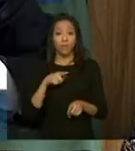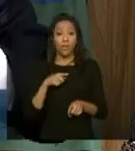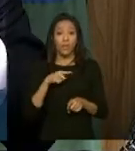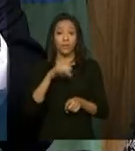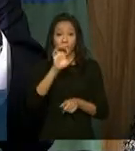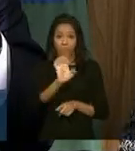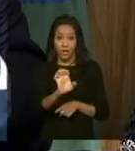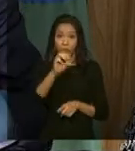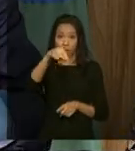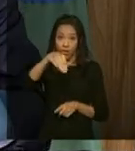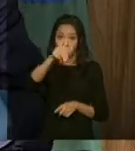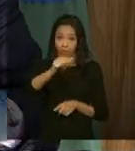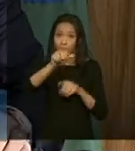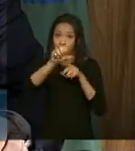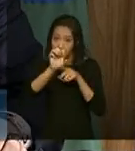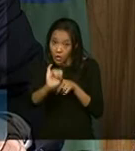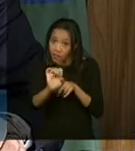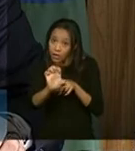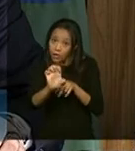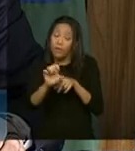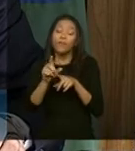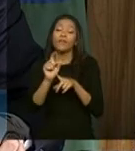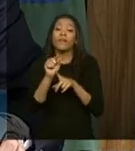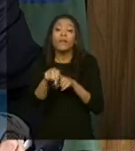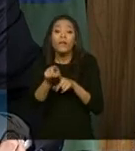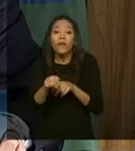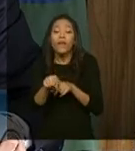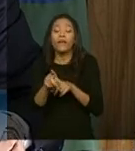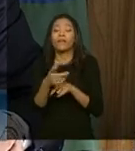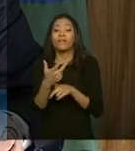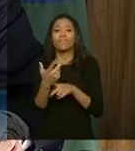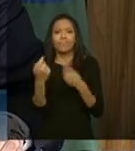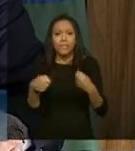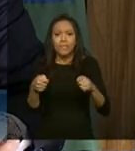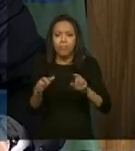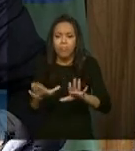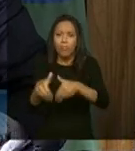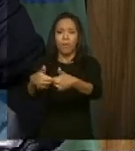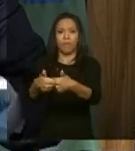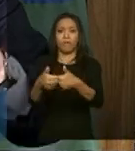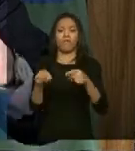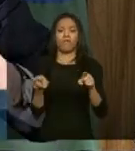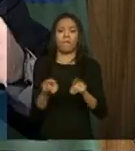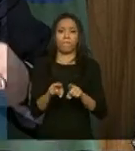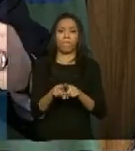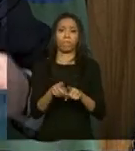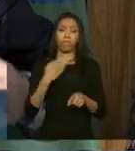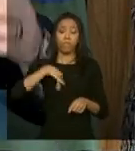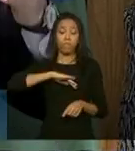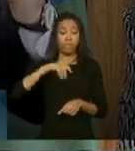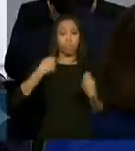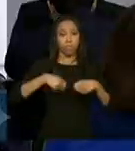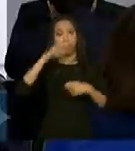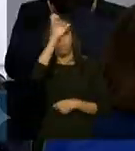com uma visão que precisa de inovação. Nós não seremos competitivos se nós não inovarmos. Nós precisamos aprender